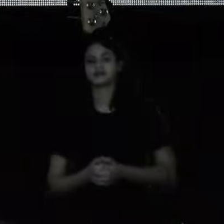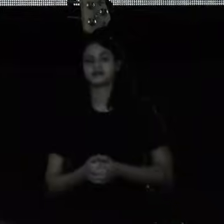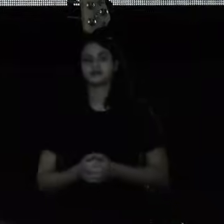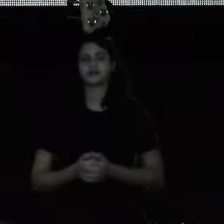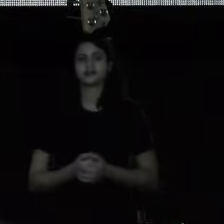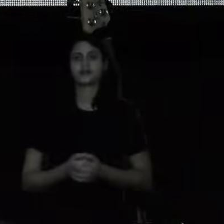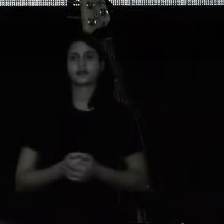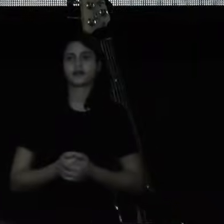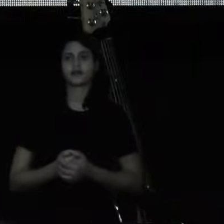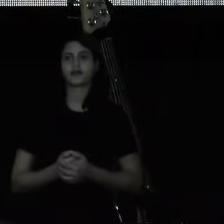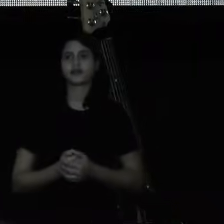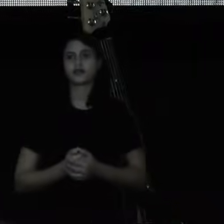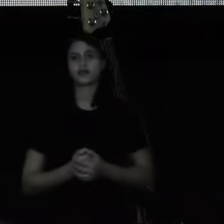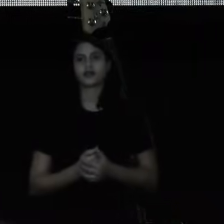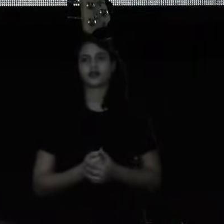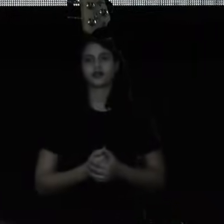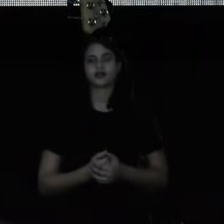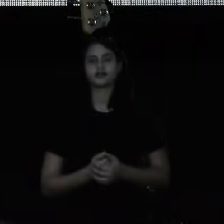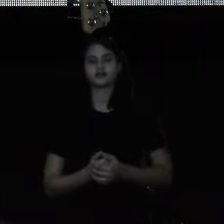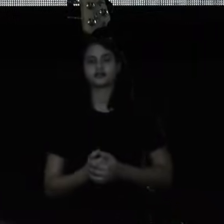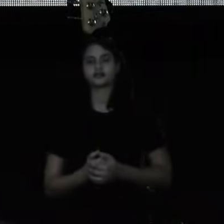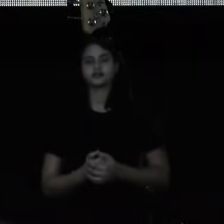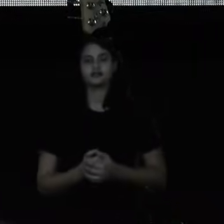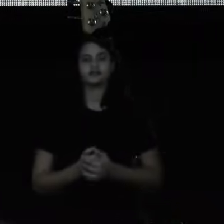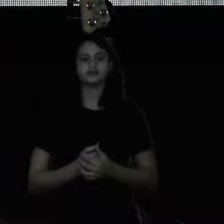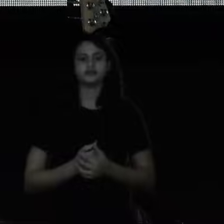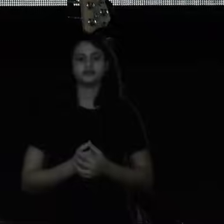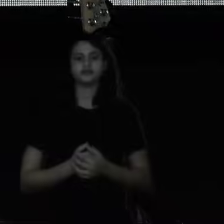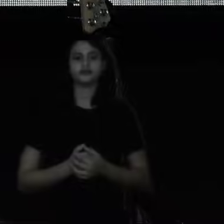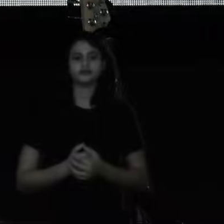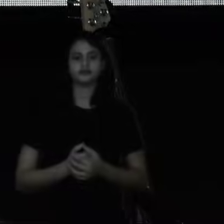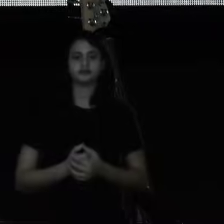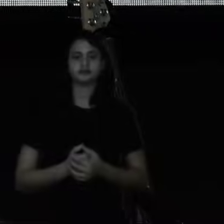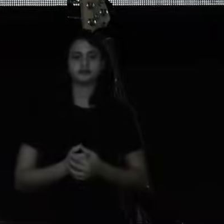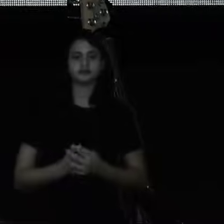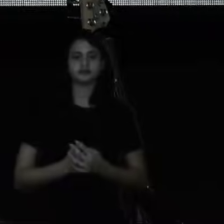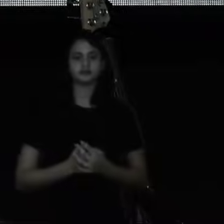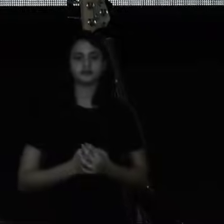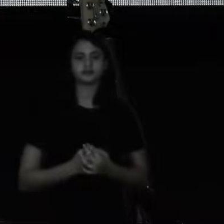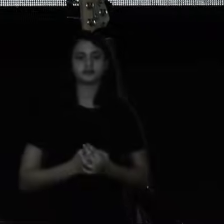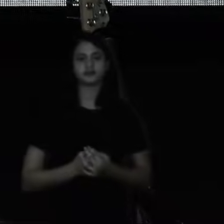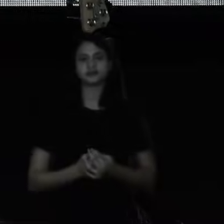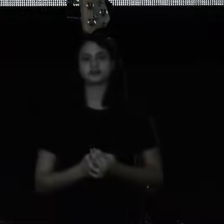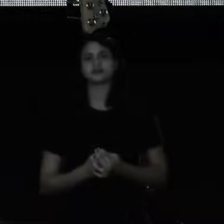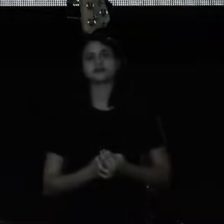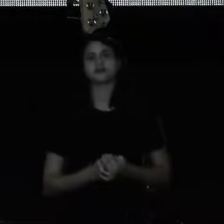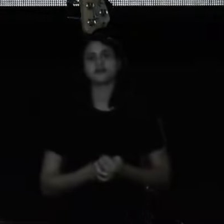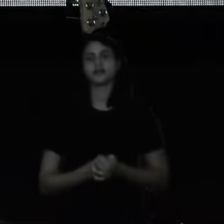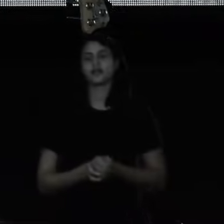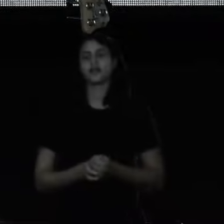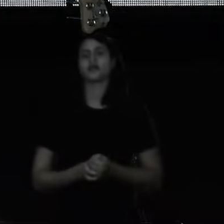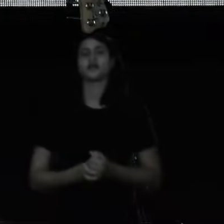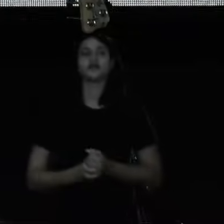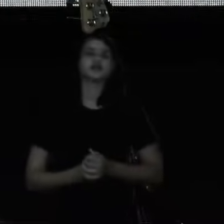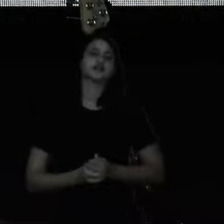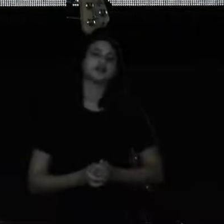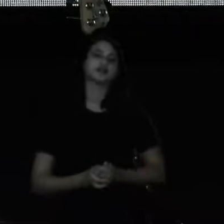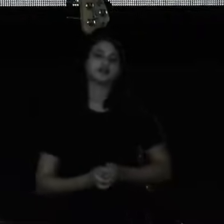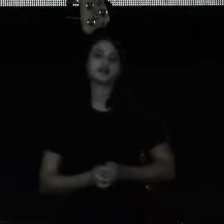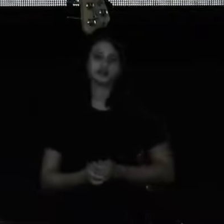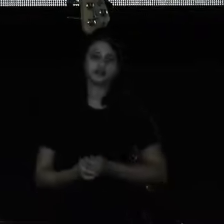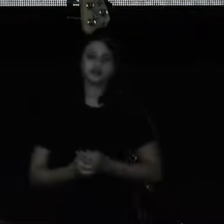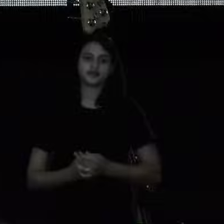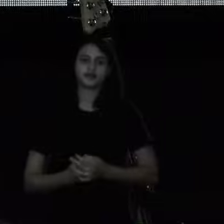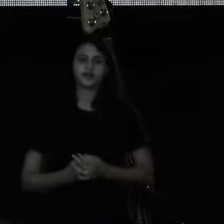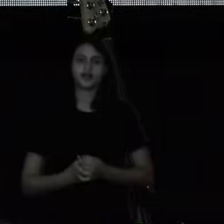Por isso que a rejeição é uma das armas preferidas do diabo, que ele tenta lançar contra a nossa vida,